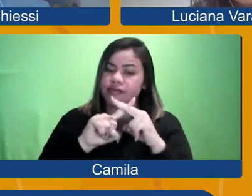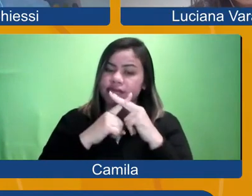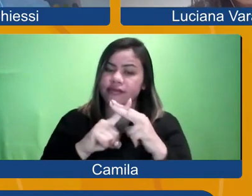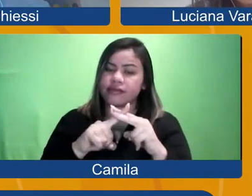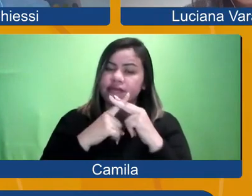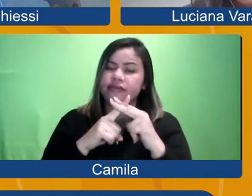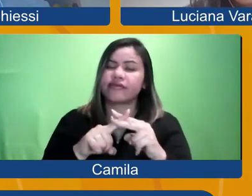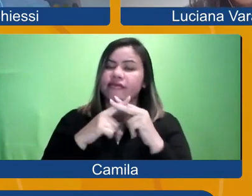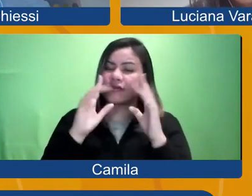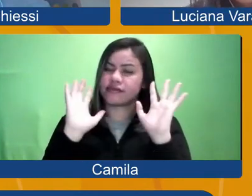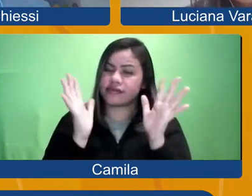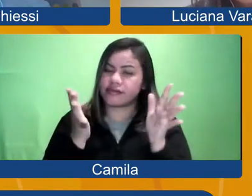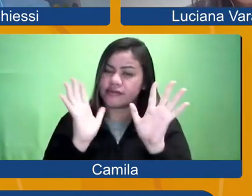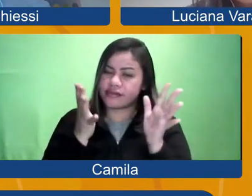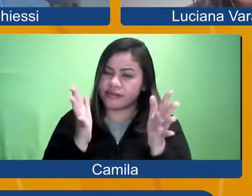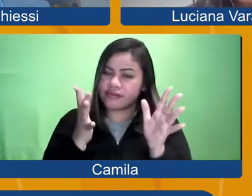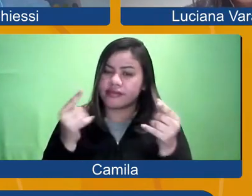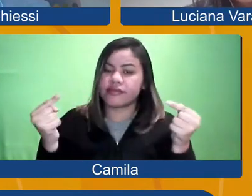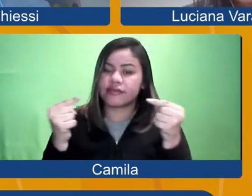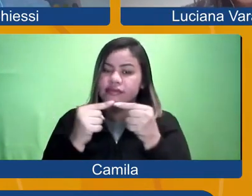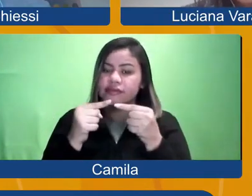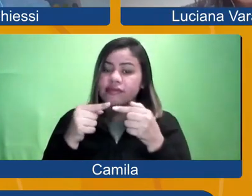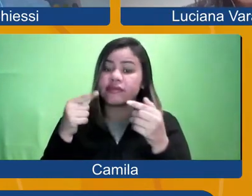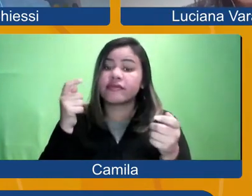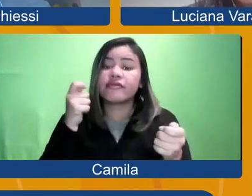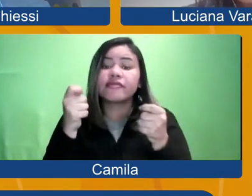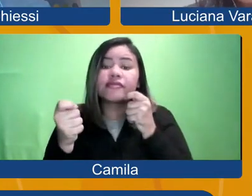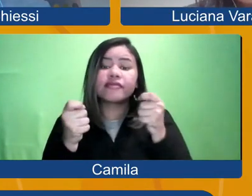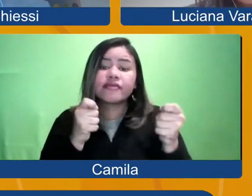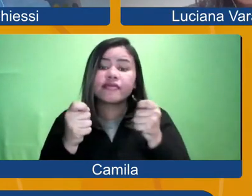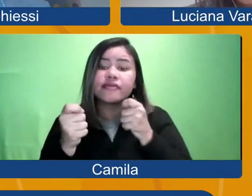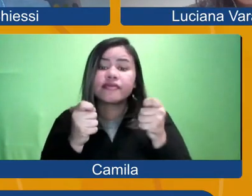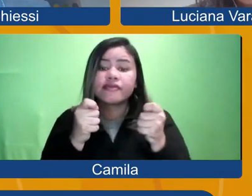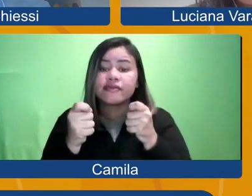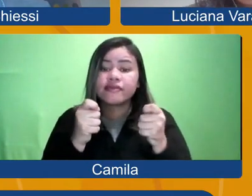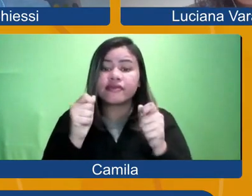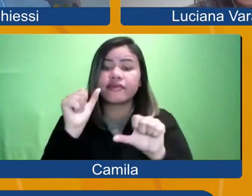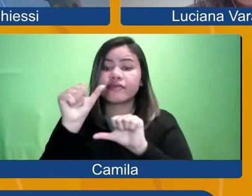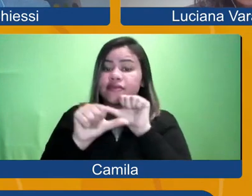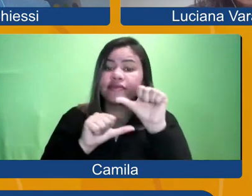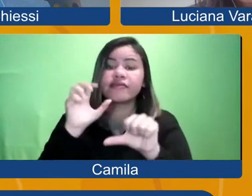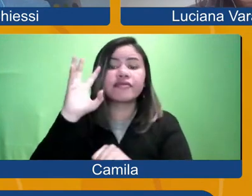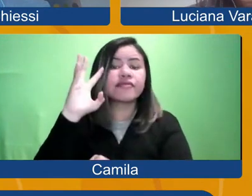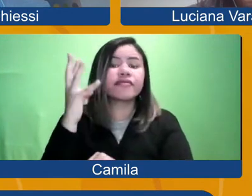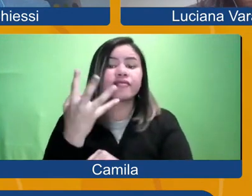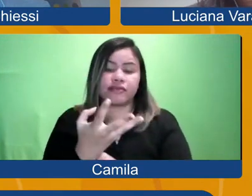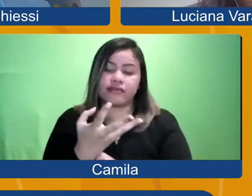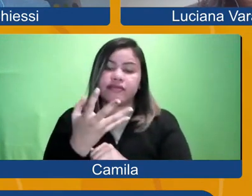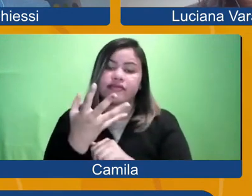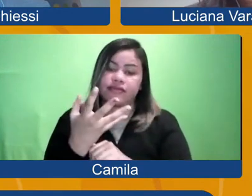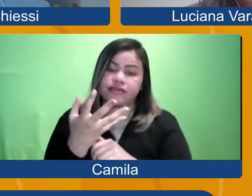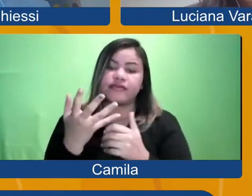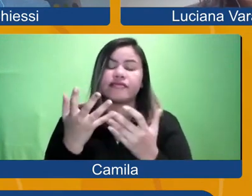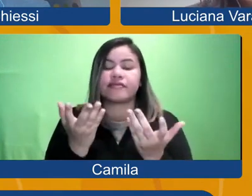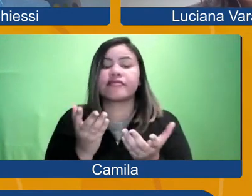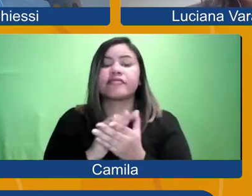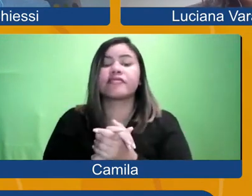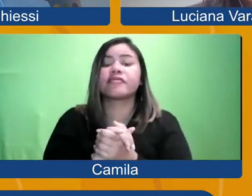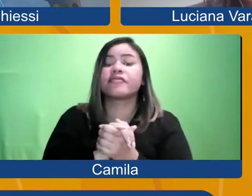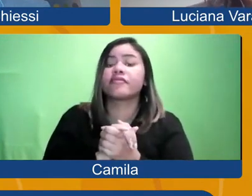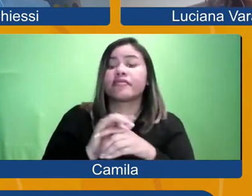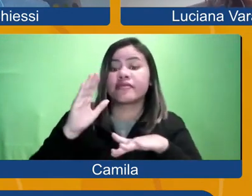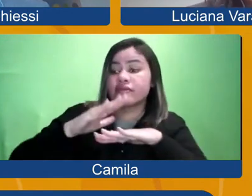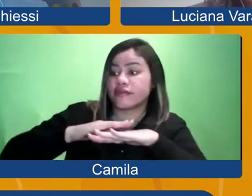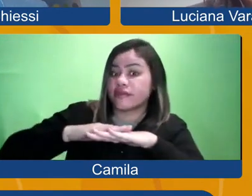para conter, né, para ajudar a conter e enfrentar as mudanças climáticas. Então, o que cada um puder fazer